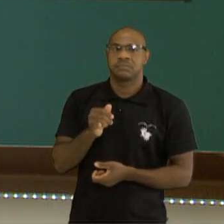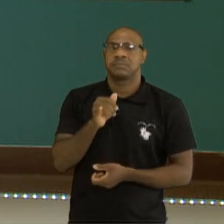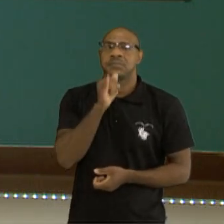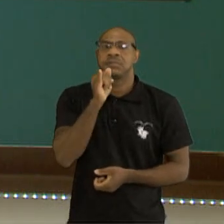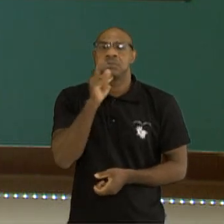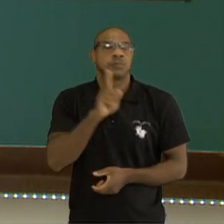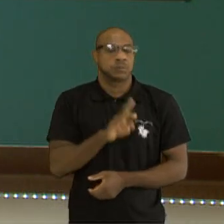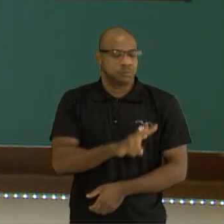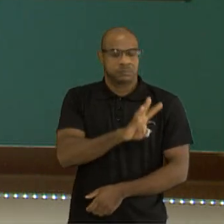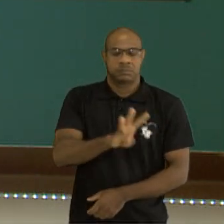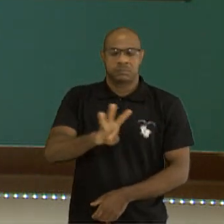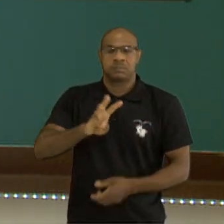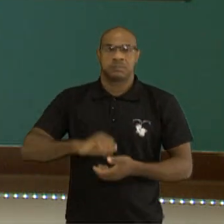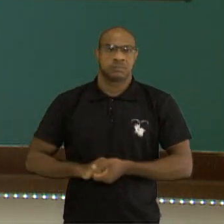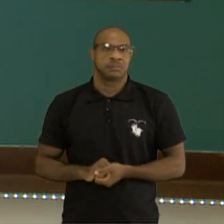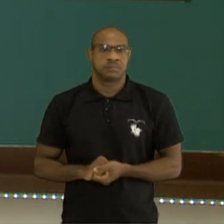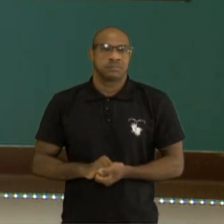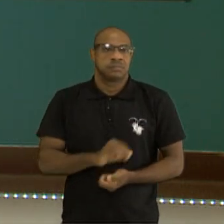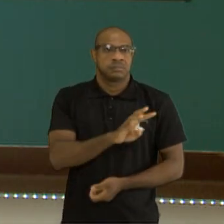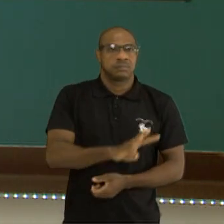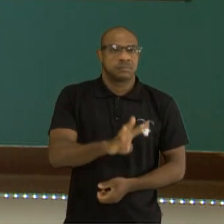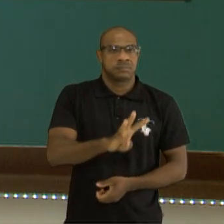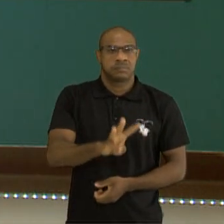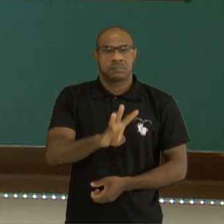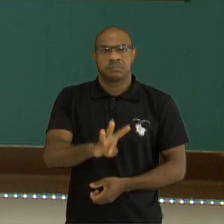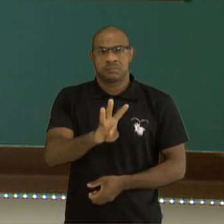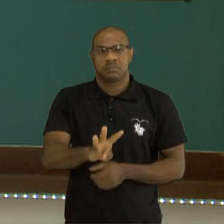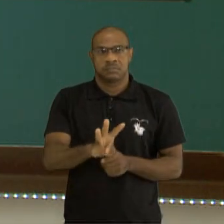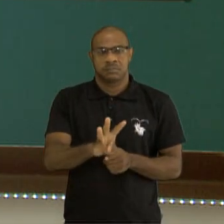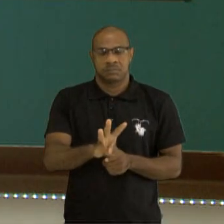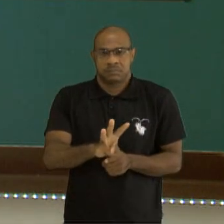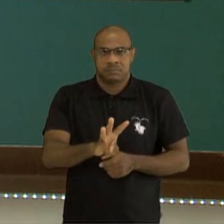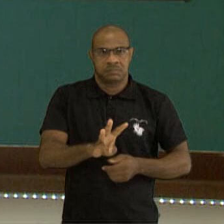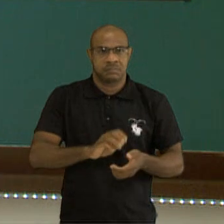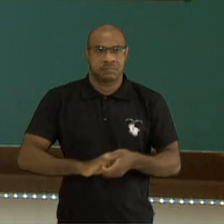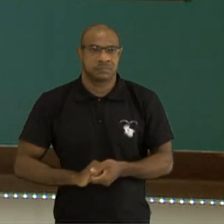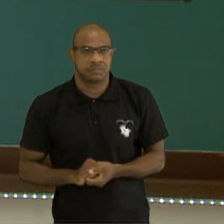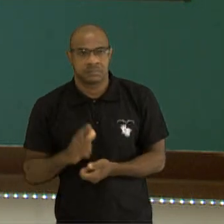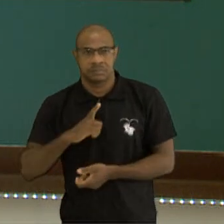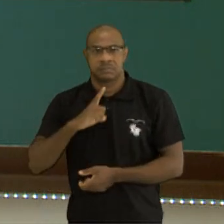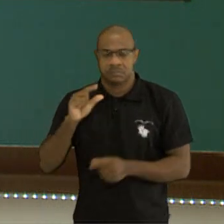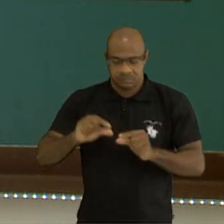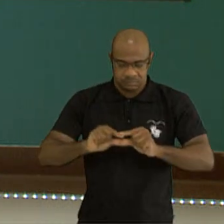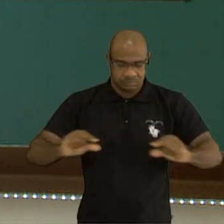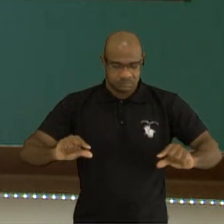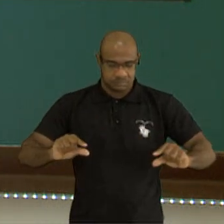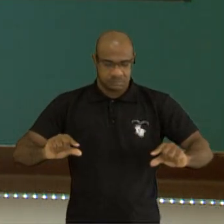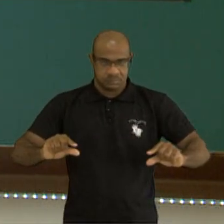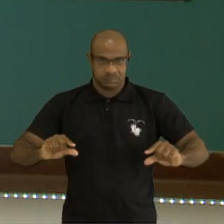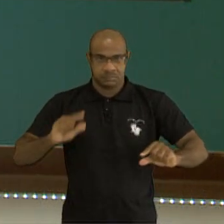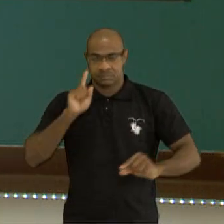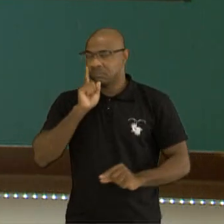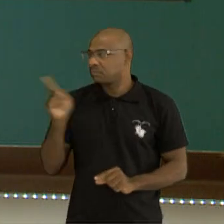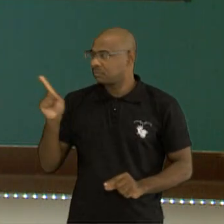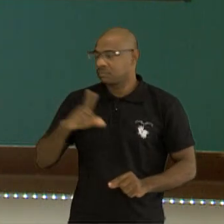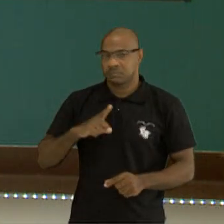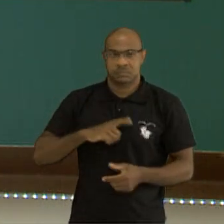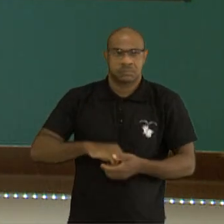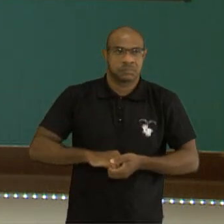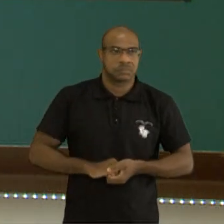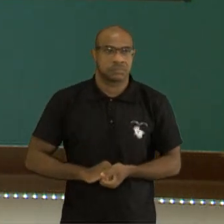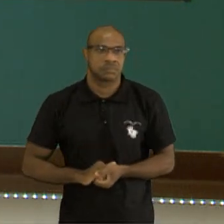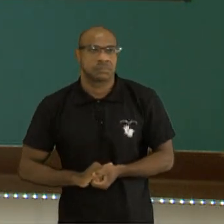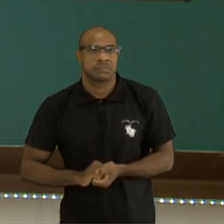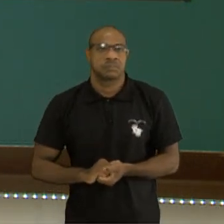site. Como é que lê site em inglês? Ó, www. Então, ponto. Quando a gente fala ponto,